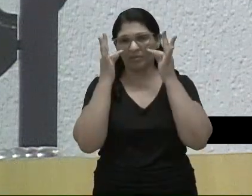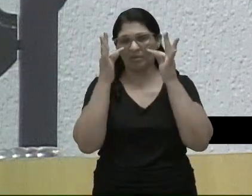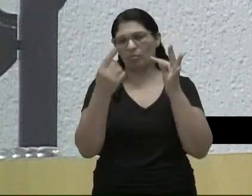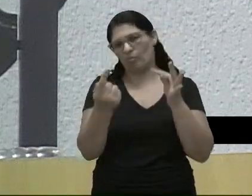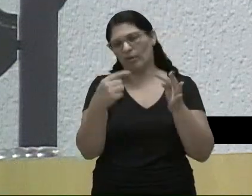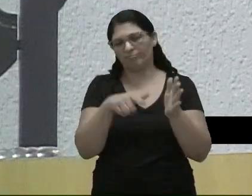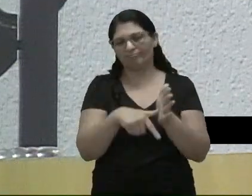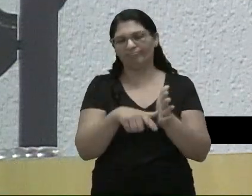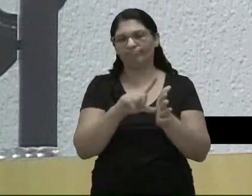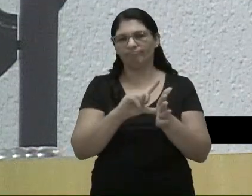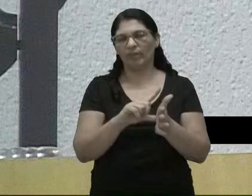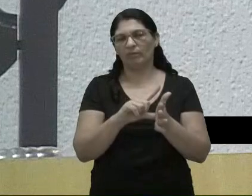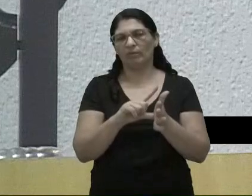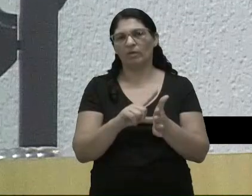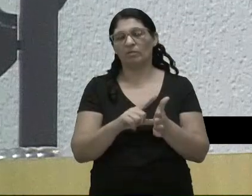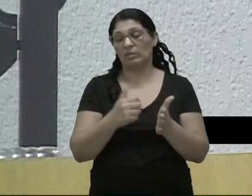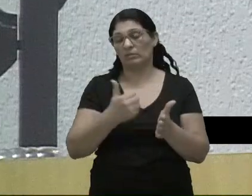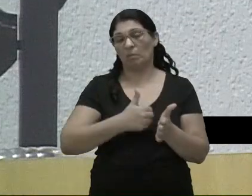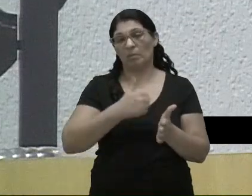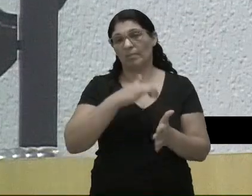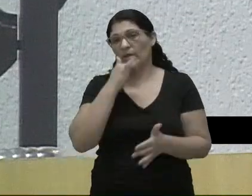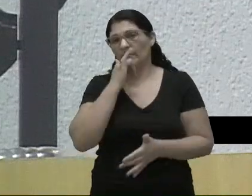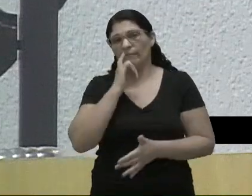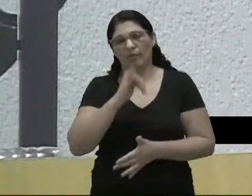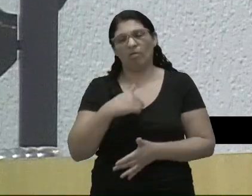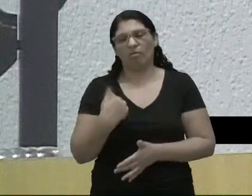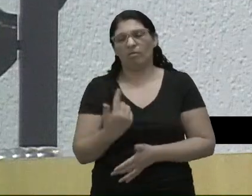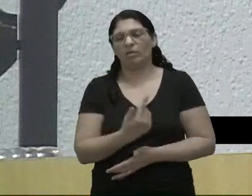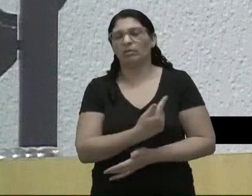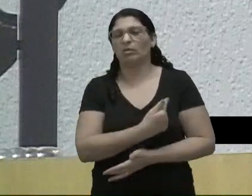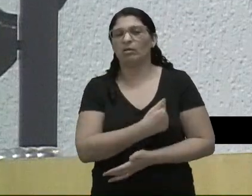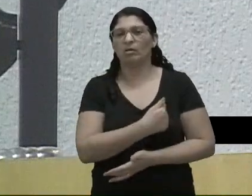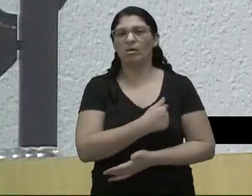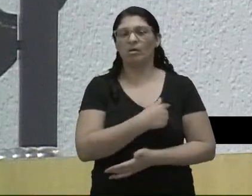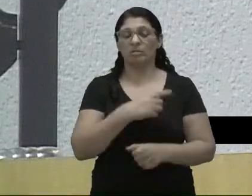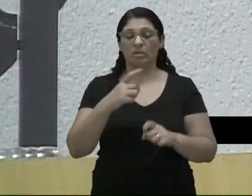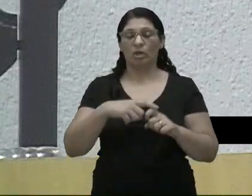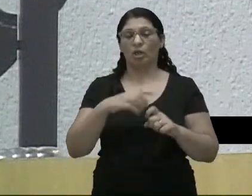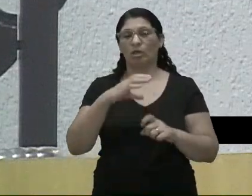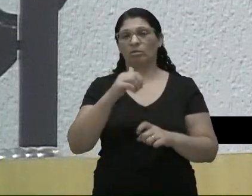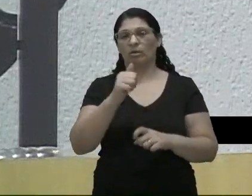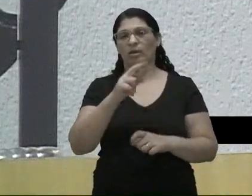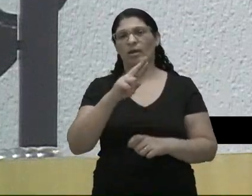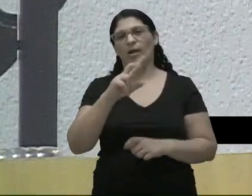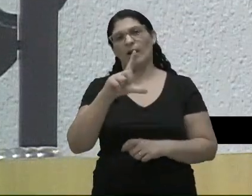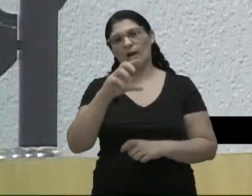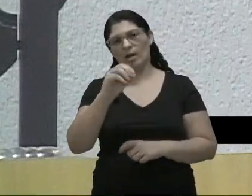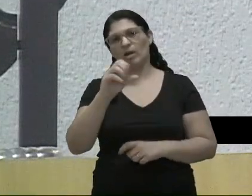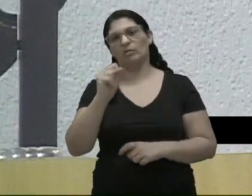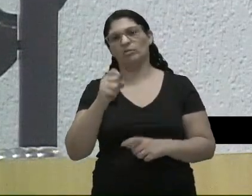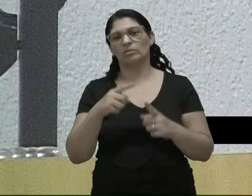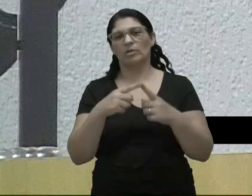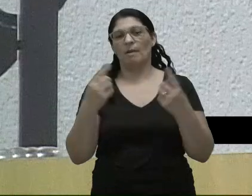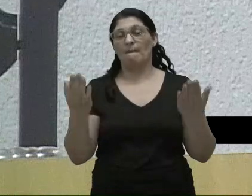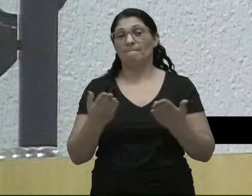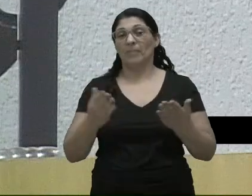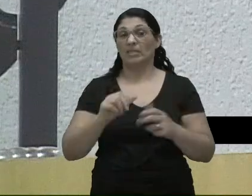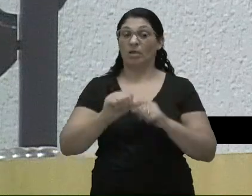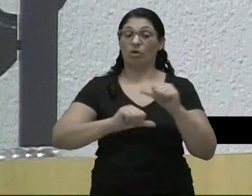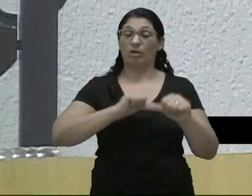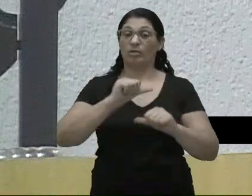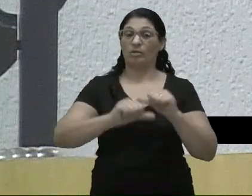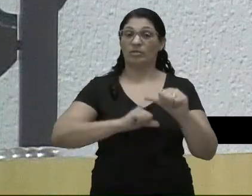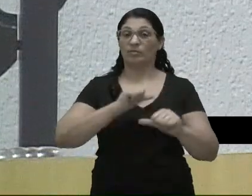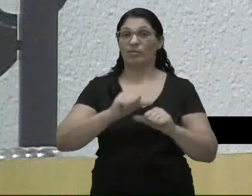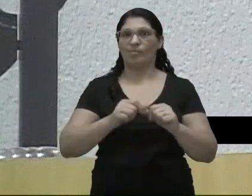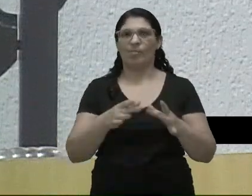né? É, foi o primeiro que falou para nós aqui, o Dr. Carlos, mas aí agora ele já transformou, não é mais testemunha, e